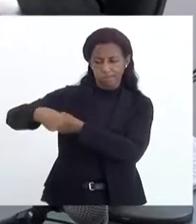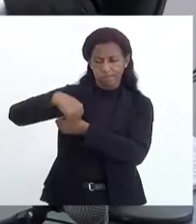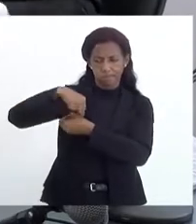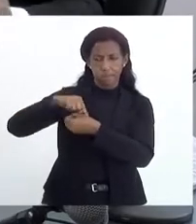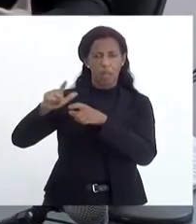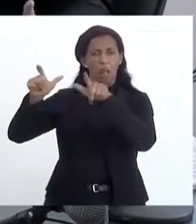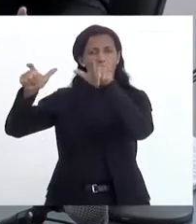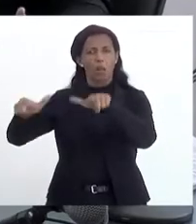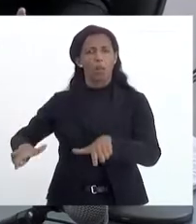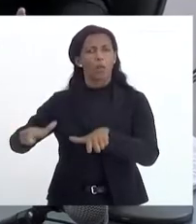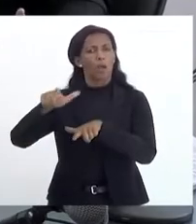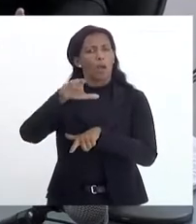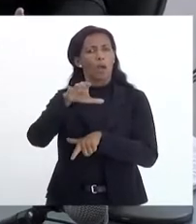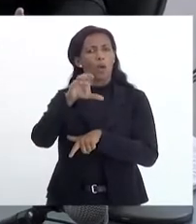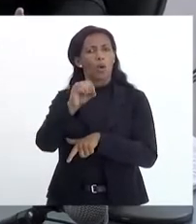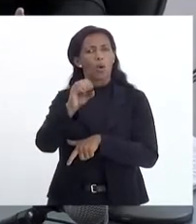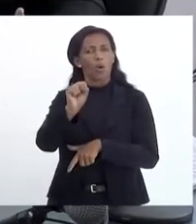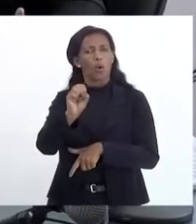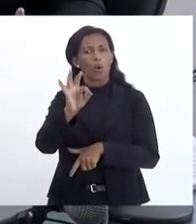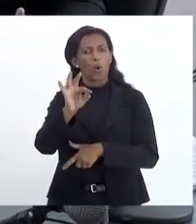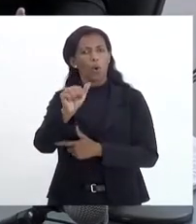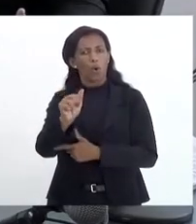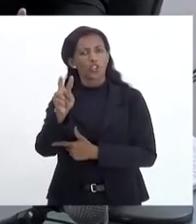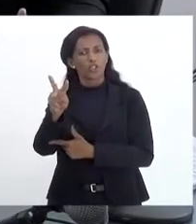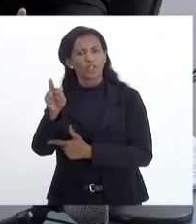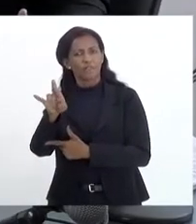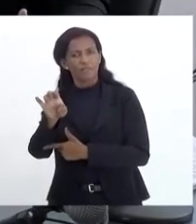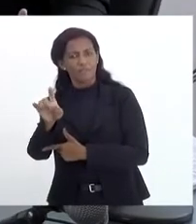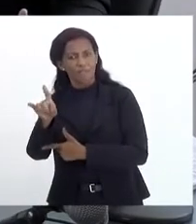Verde, obviamente. Tem muito